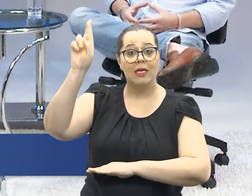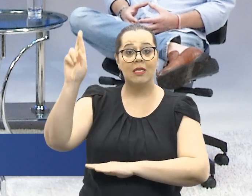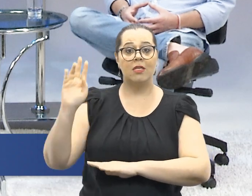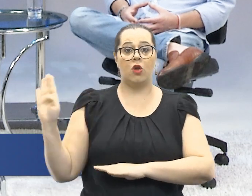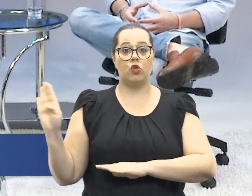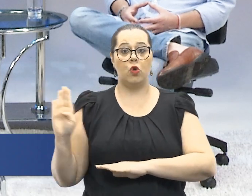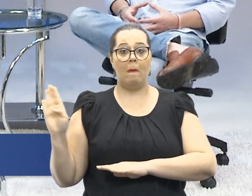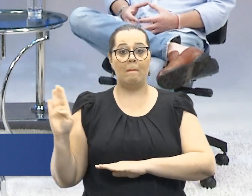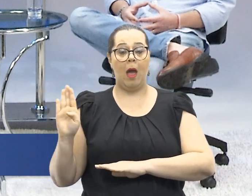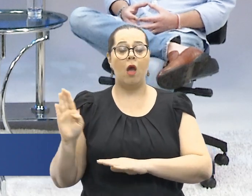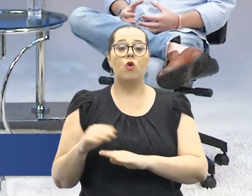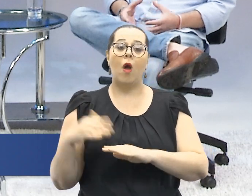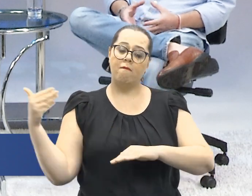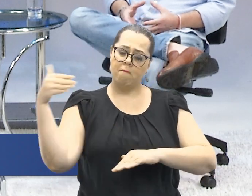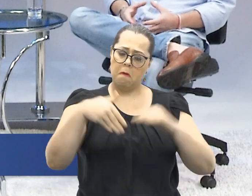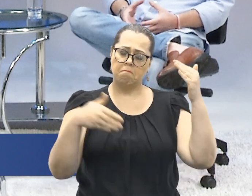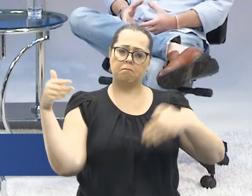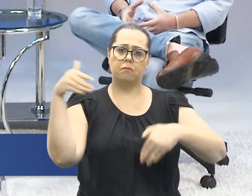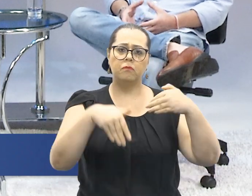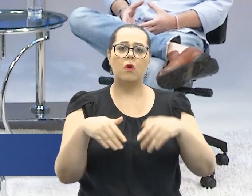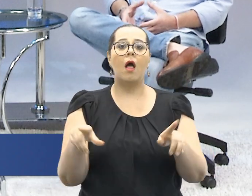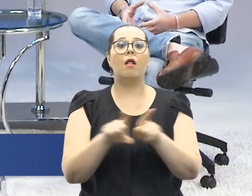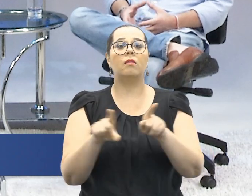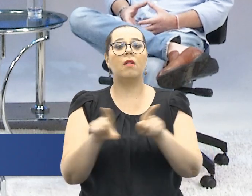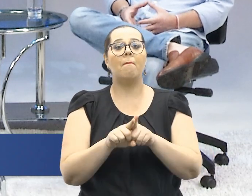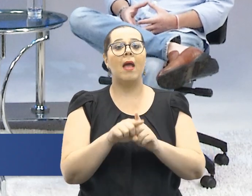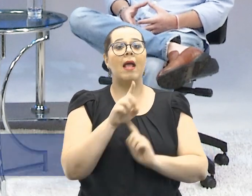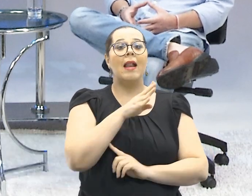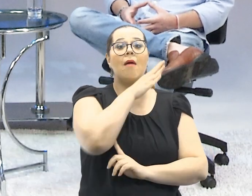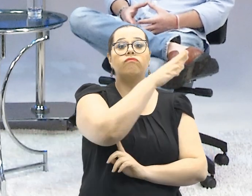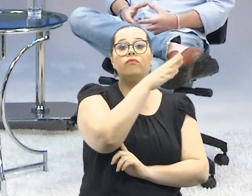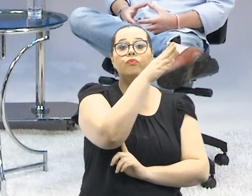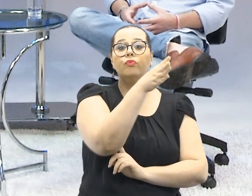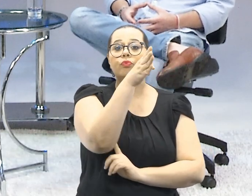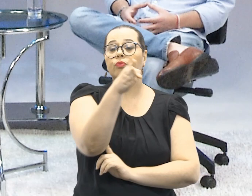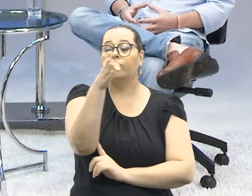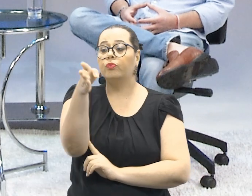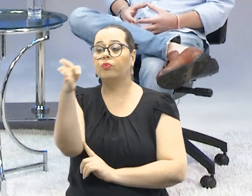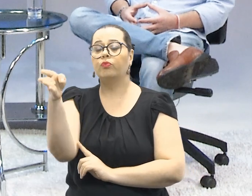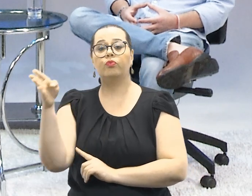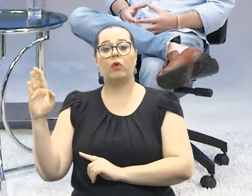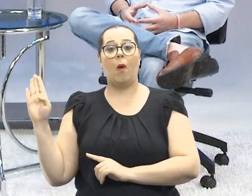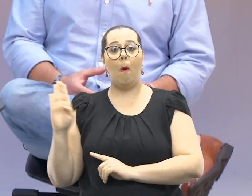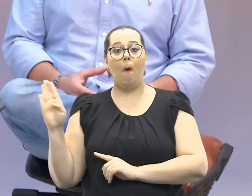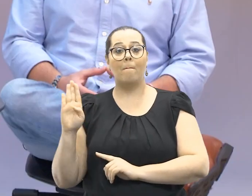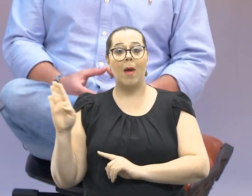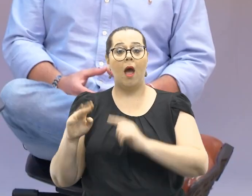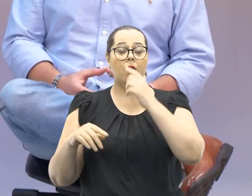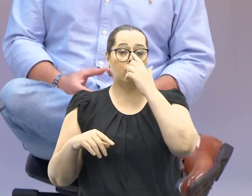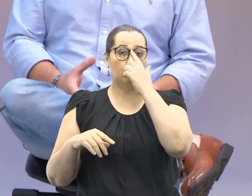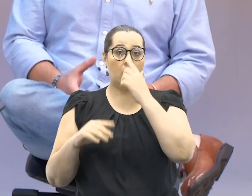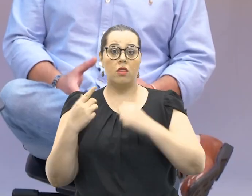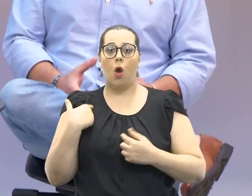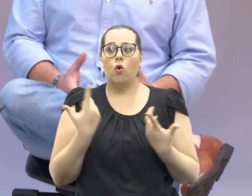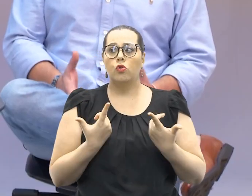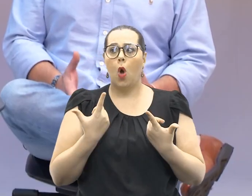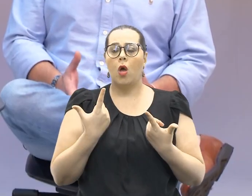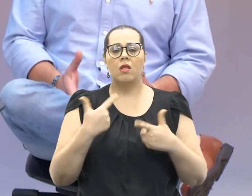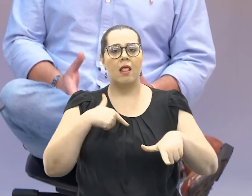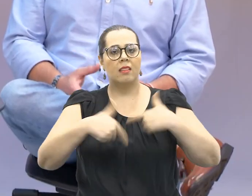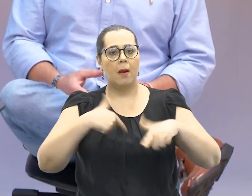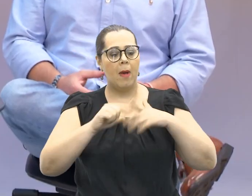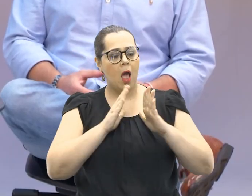instituiu as sessões comunitárias nos bairros, e a gente tem trabalhado muito nesse sentido. A gente cumpre o